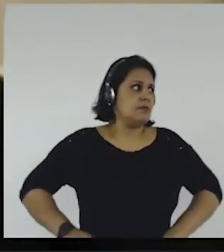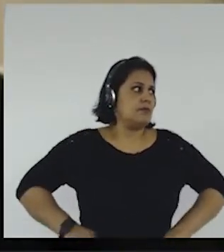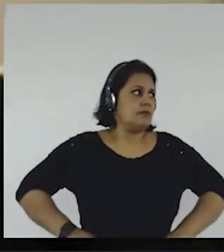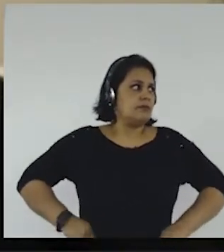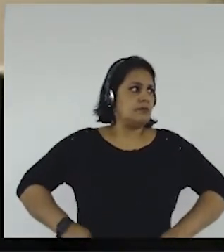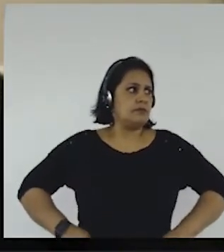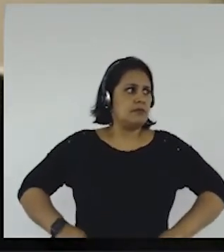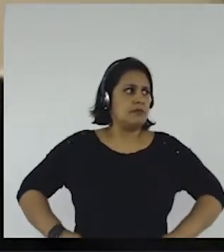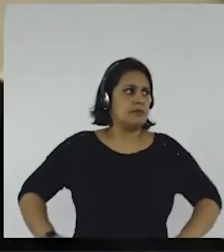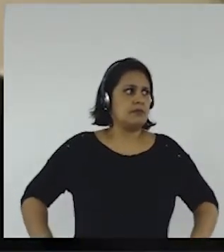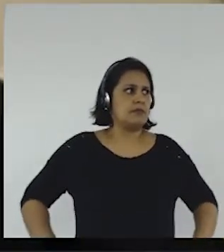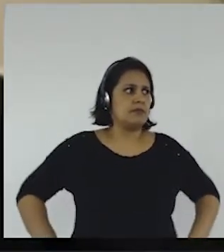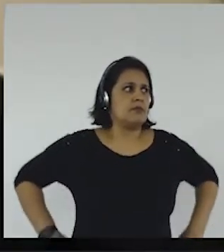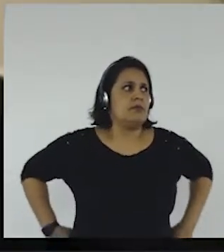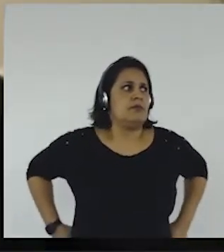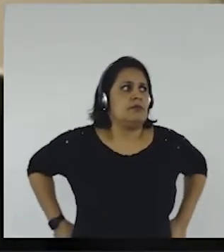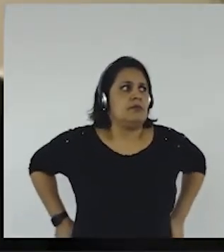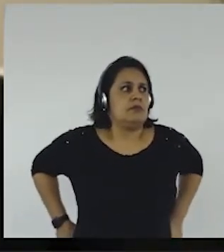da seção